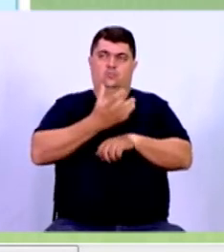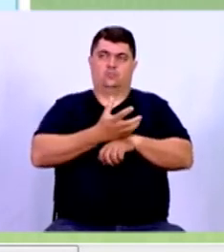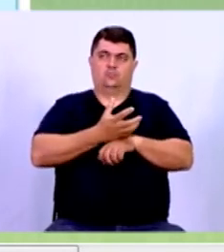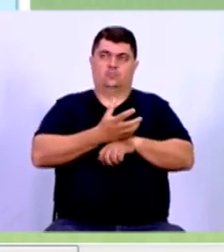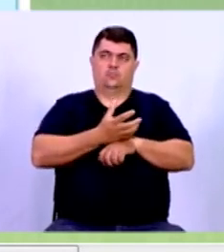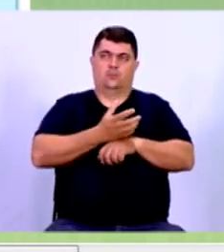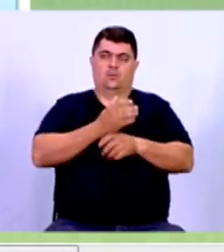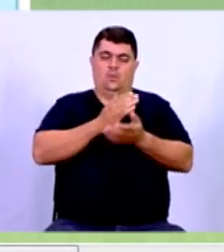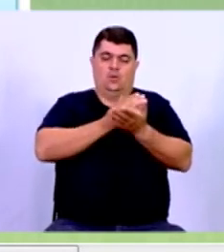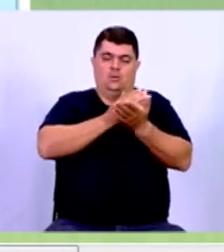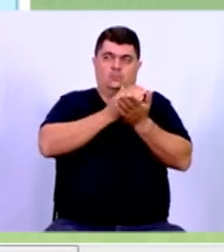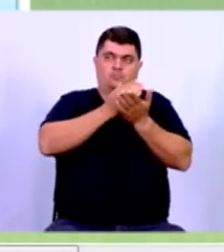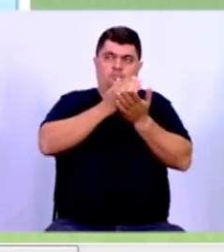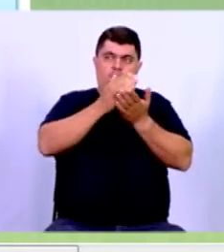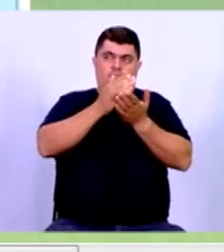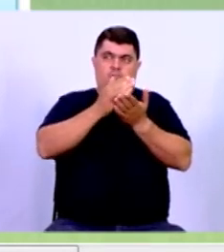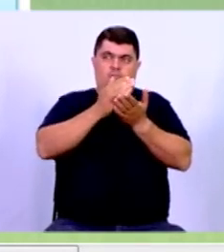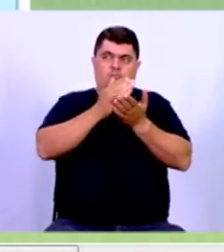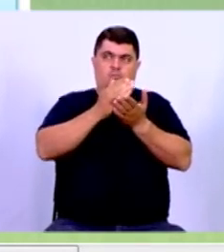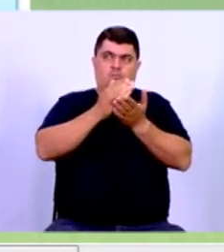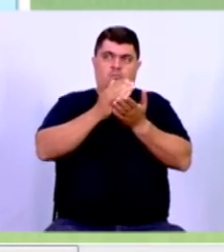tem início